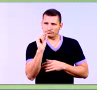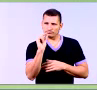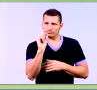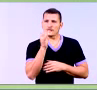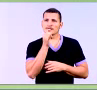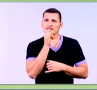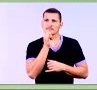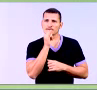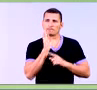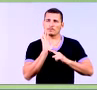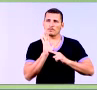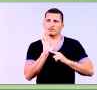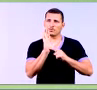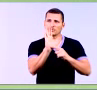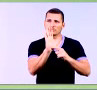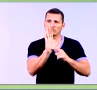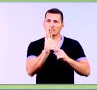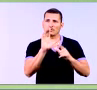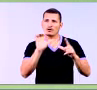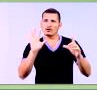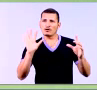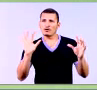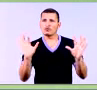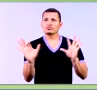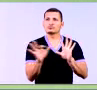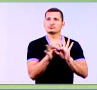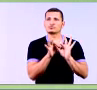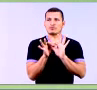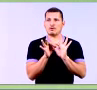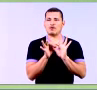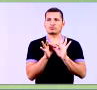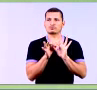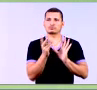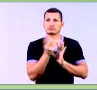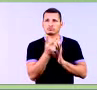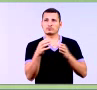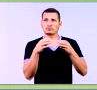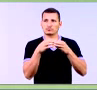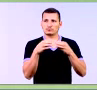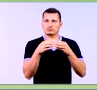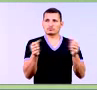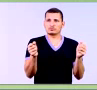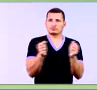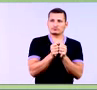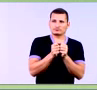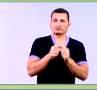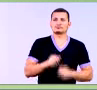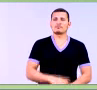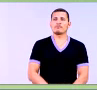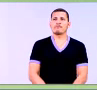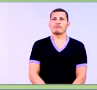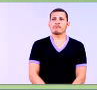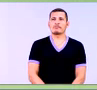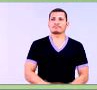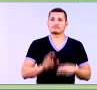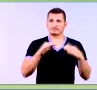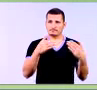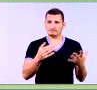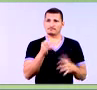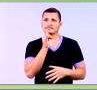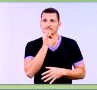mostra a união desse conjunto de informações juntas. Então, o